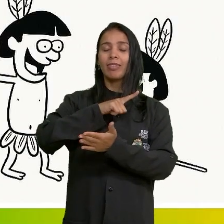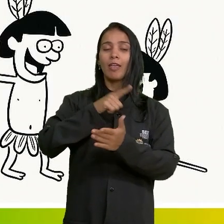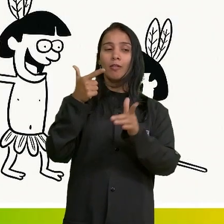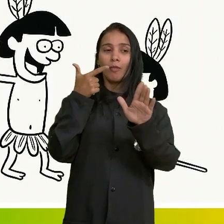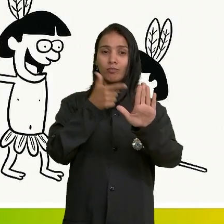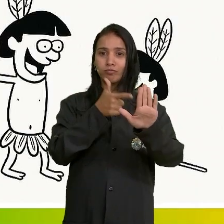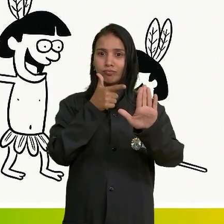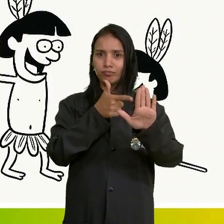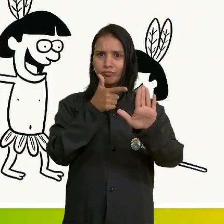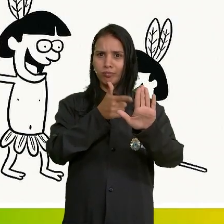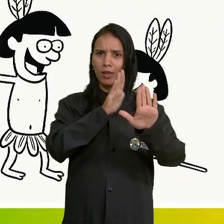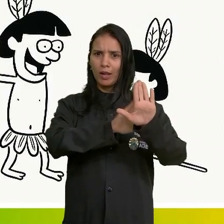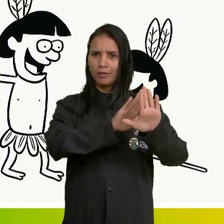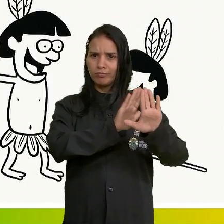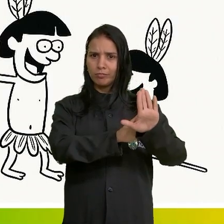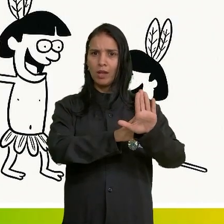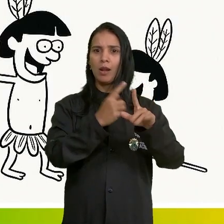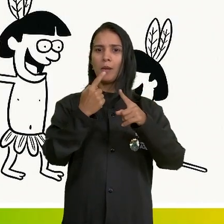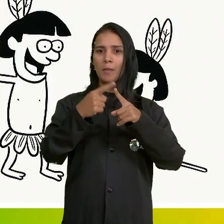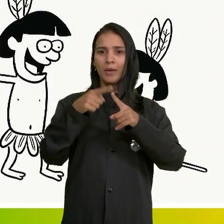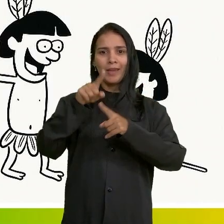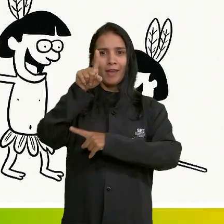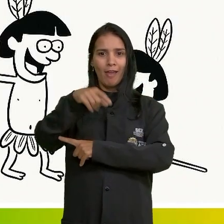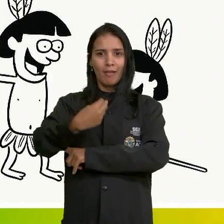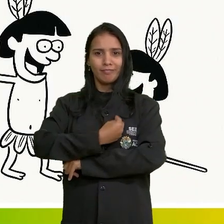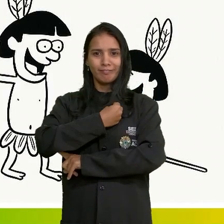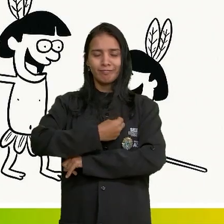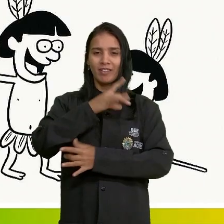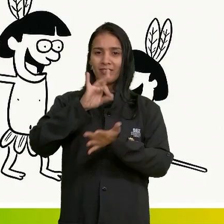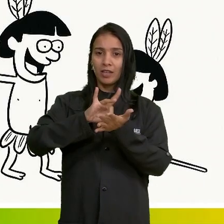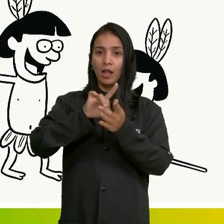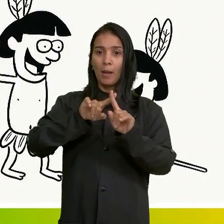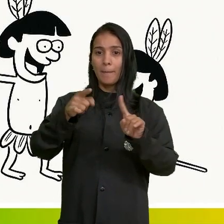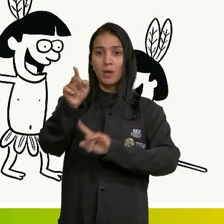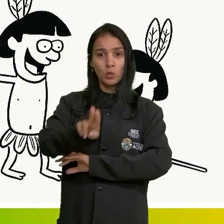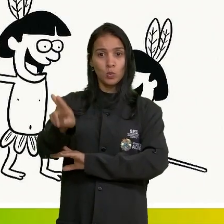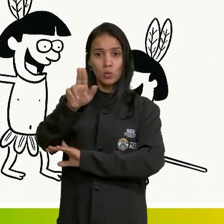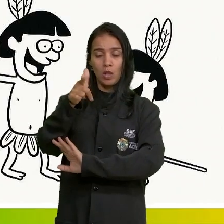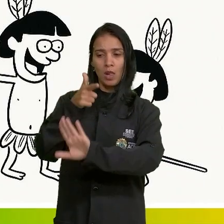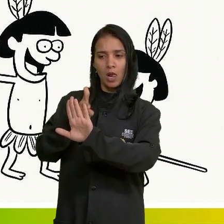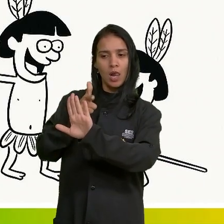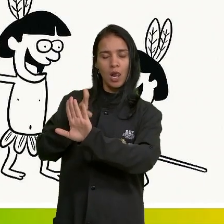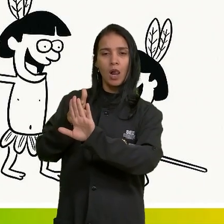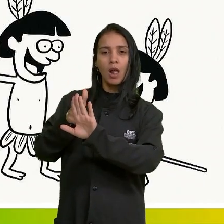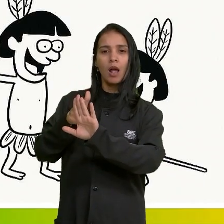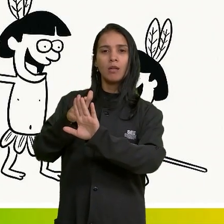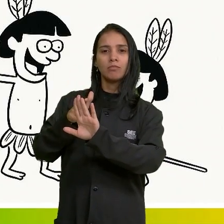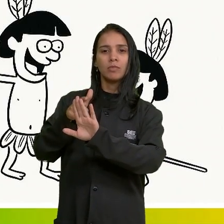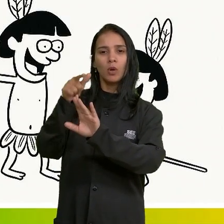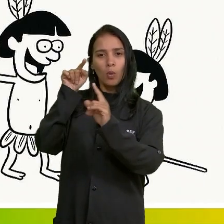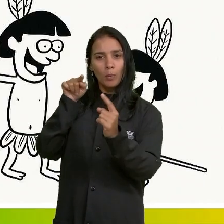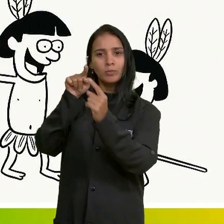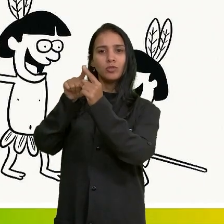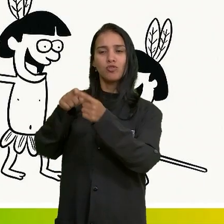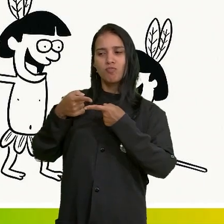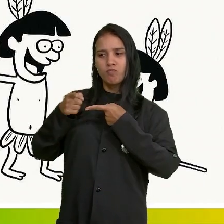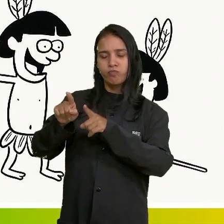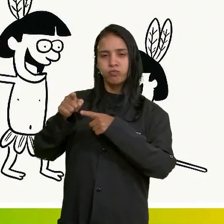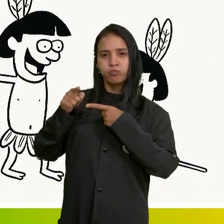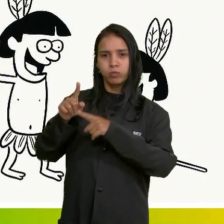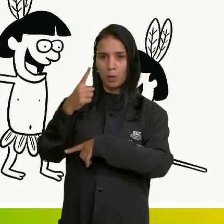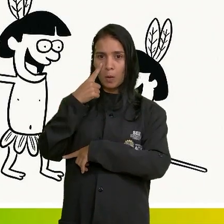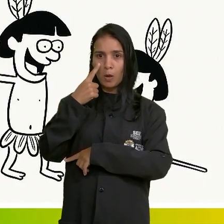a uma situação real. E aqui nessa charge nós temos, através da imagem, a situação